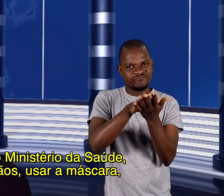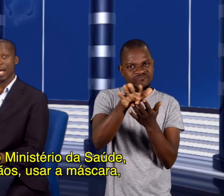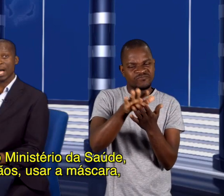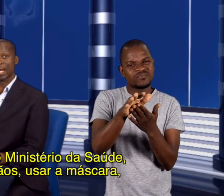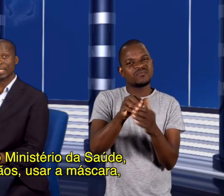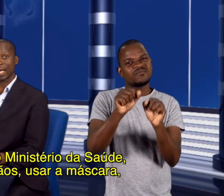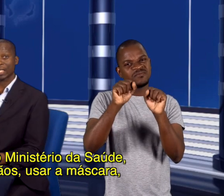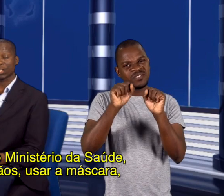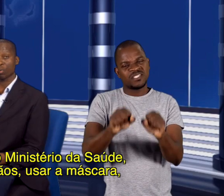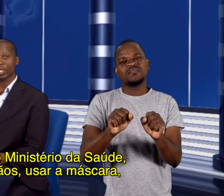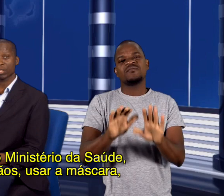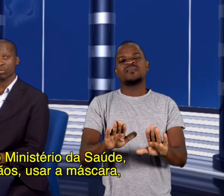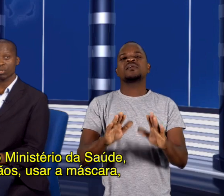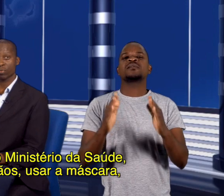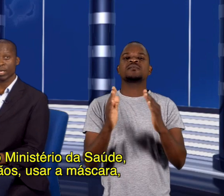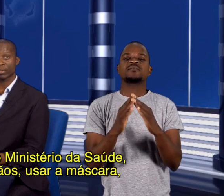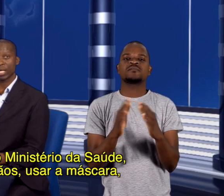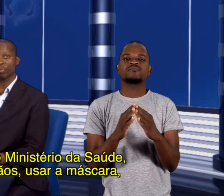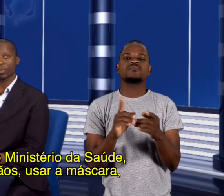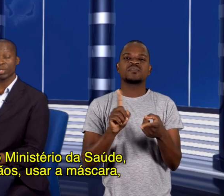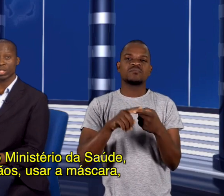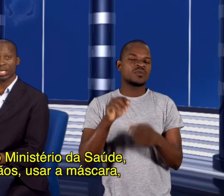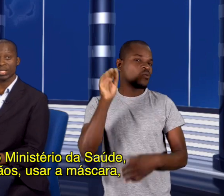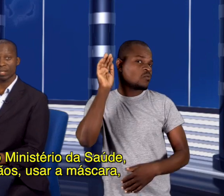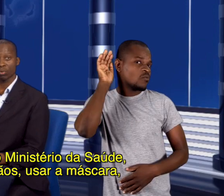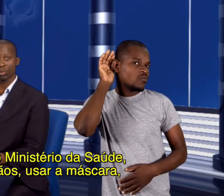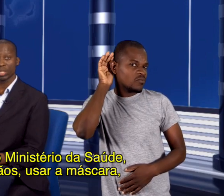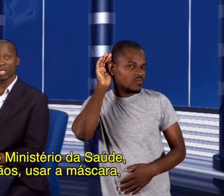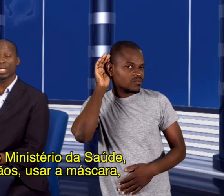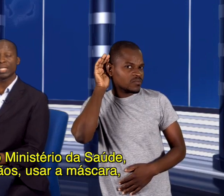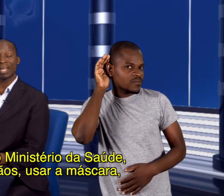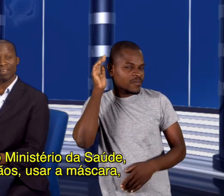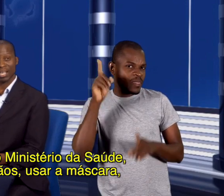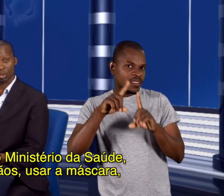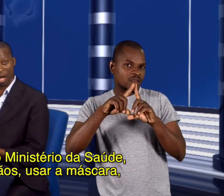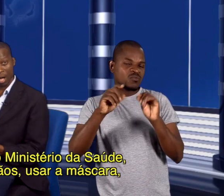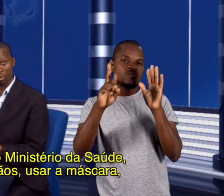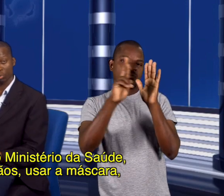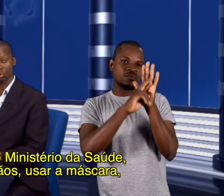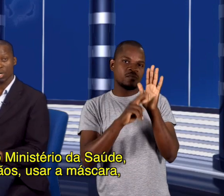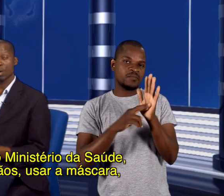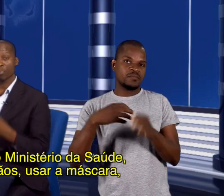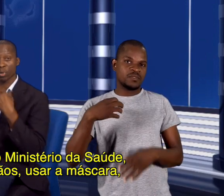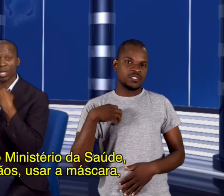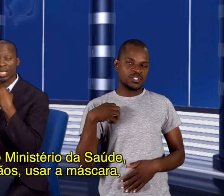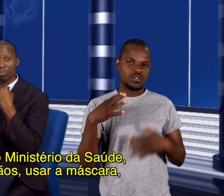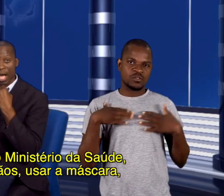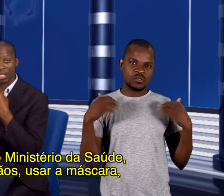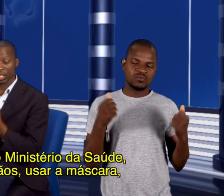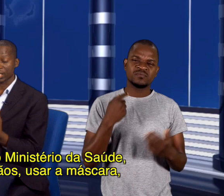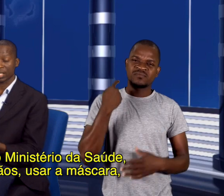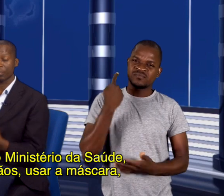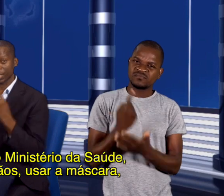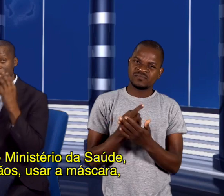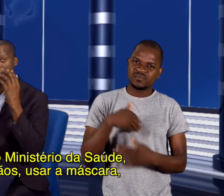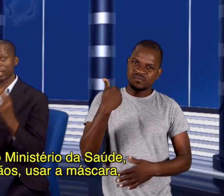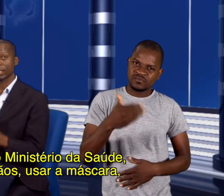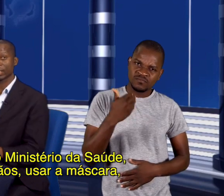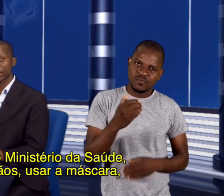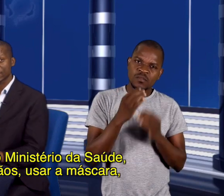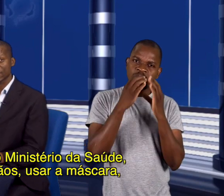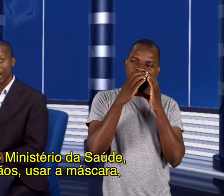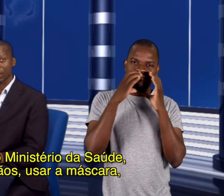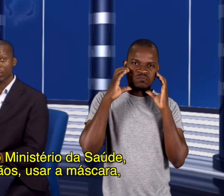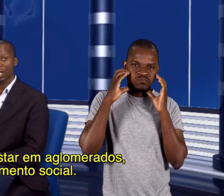casa acatar as recomendações que foram dadas pelo Ministério de Saúde de lavar as mãos pôr as máscaras sempre que